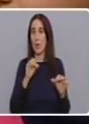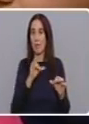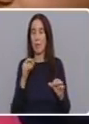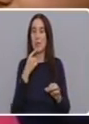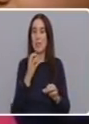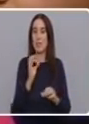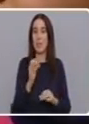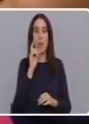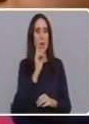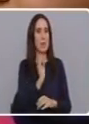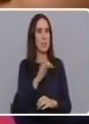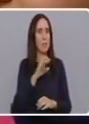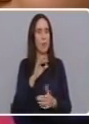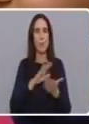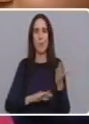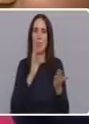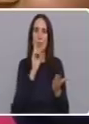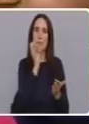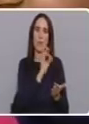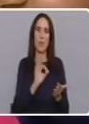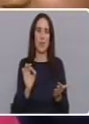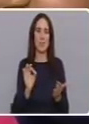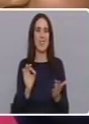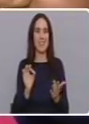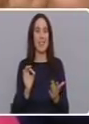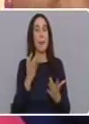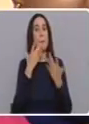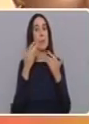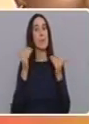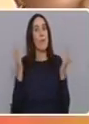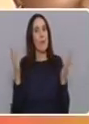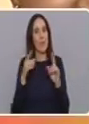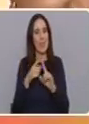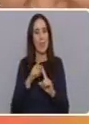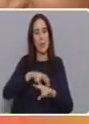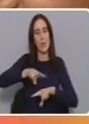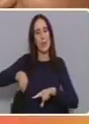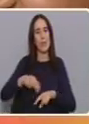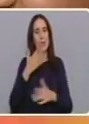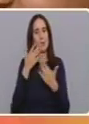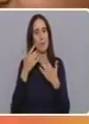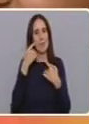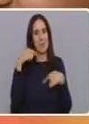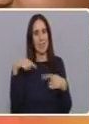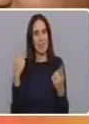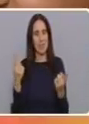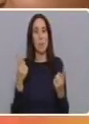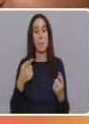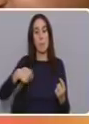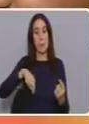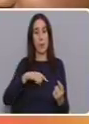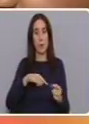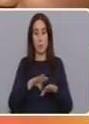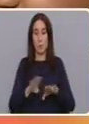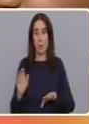a Simone é uma maravilhosa colega, fora da peça e fora daquelas 2 horas de espetáculo, e para nós podermos estar